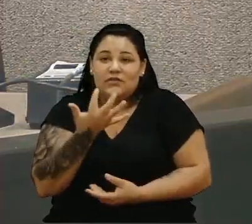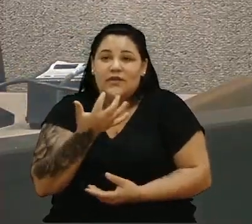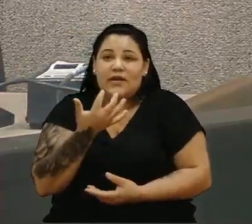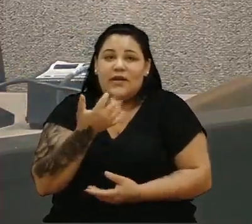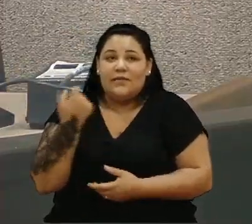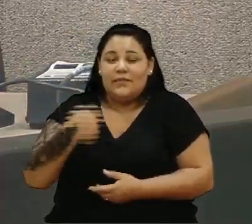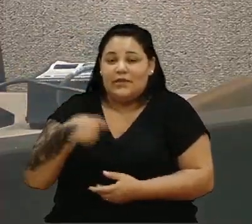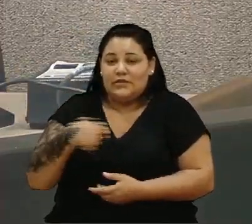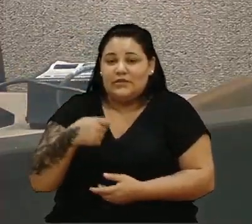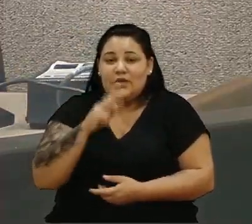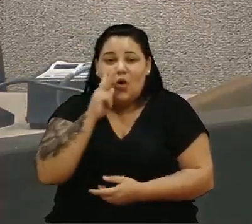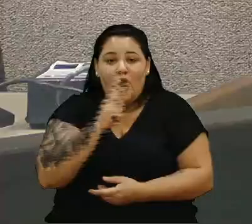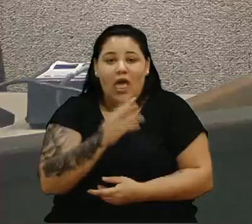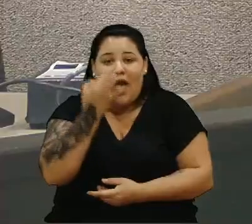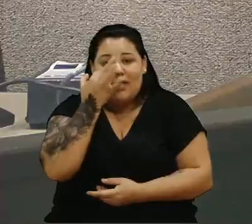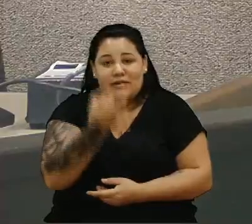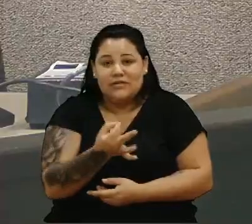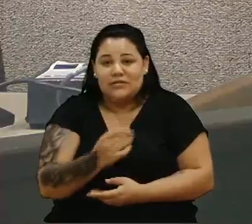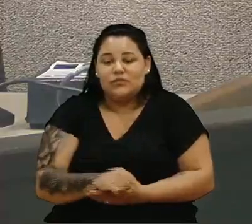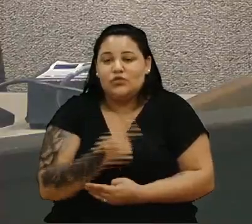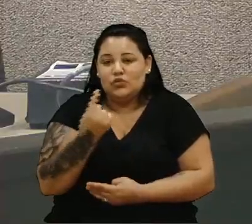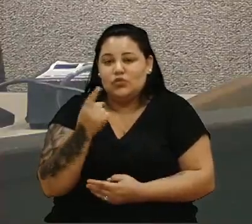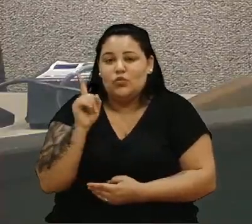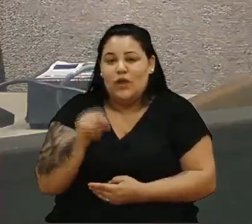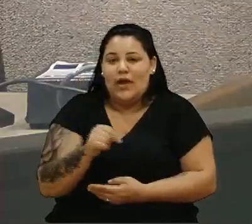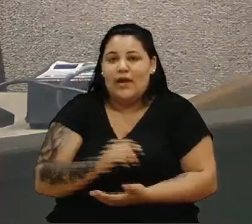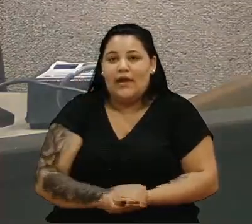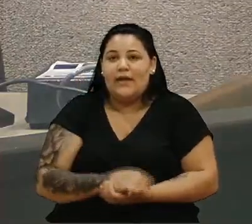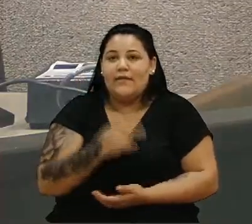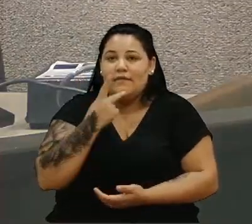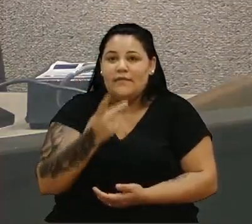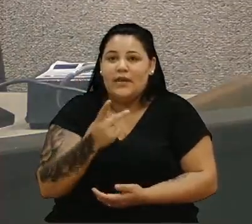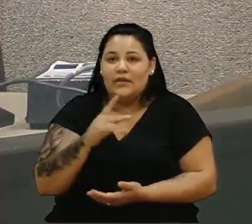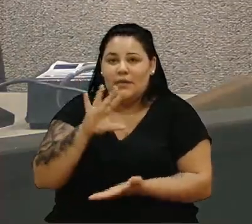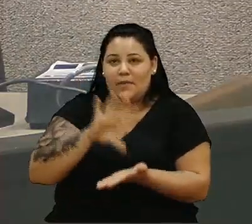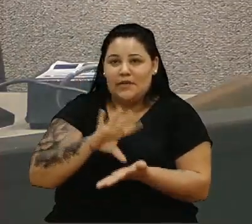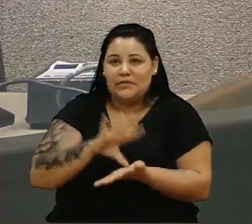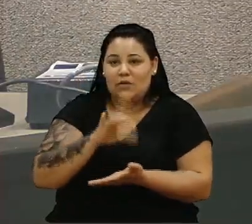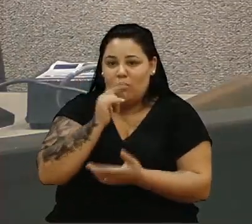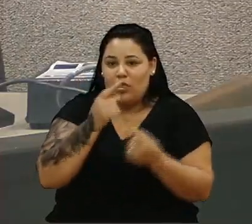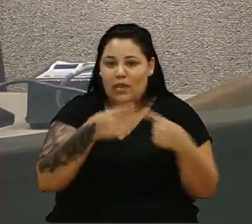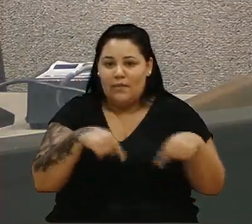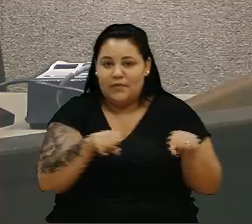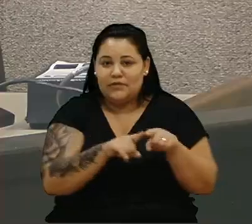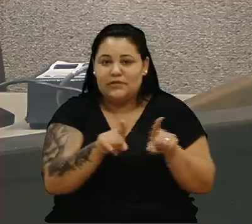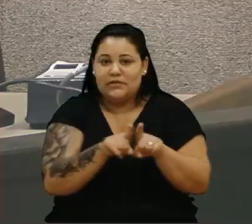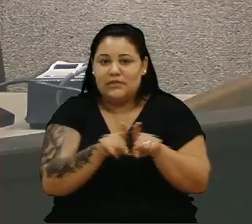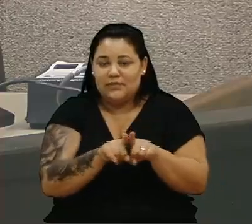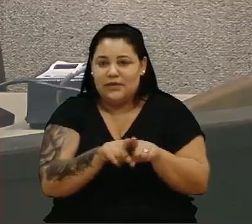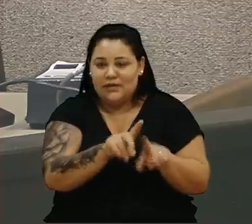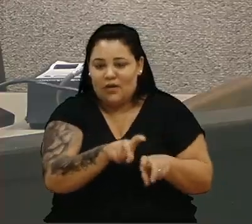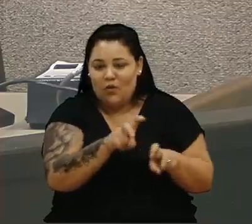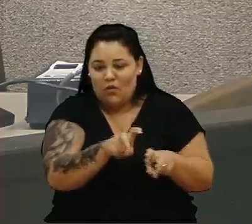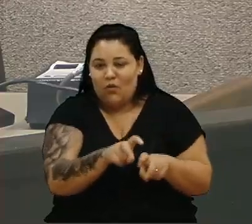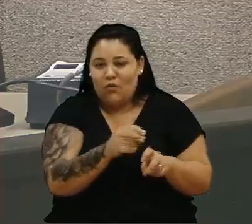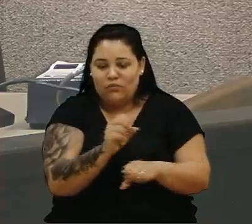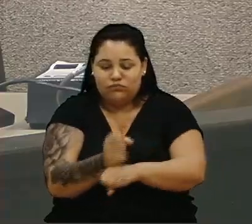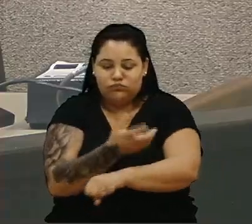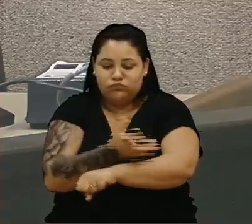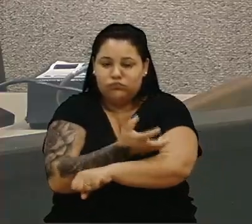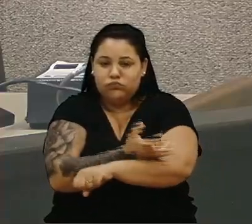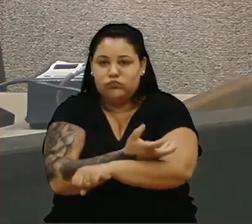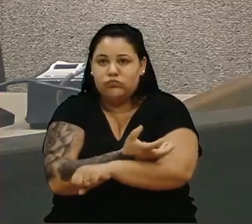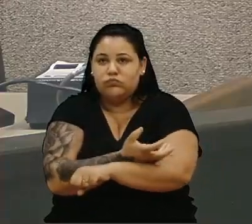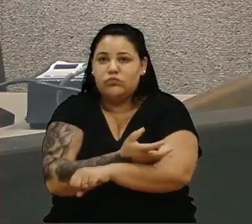ser olhados. E um deles também eu trago, que é a questão da Praça da Represa, ali na frente da horta comunitária, que é um local